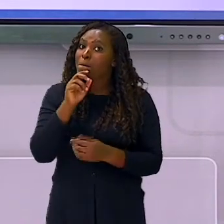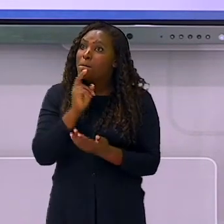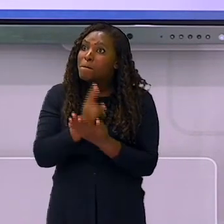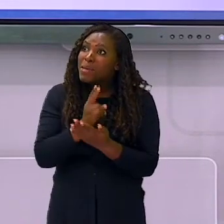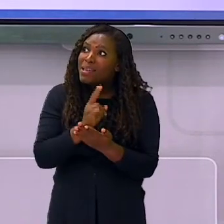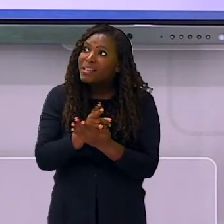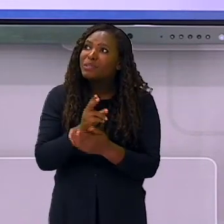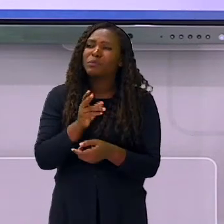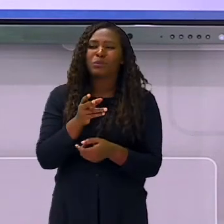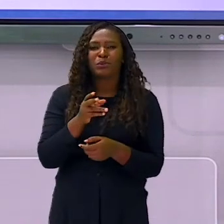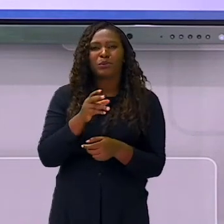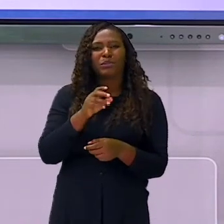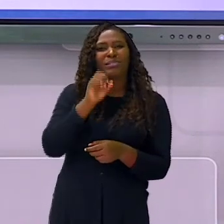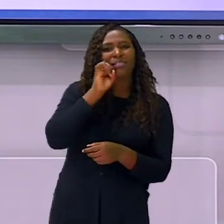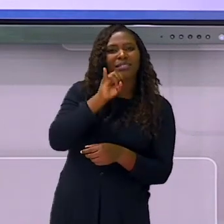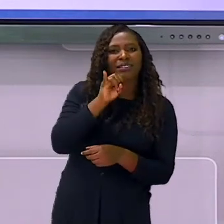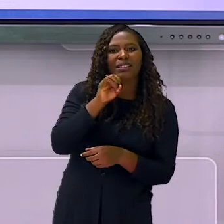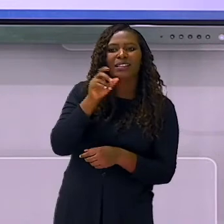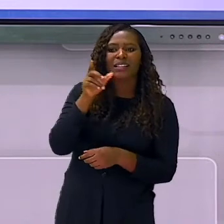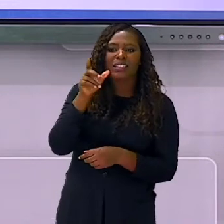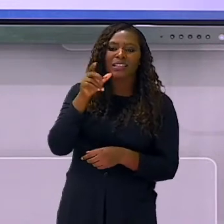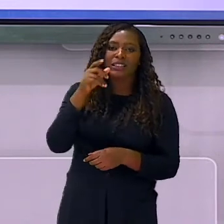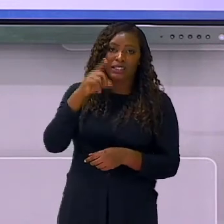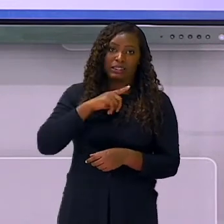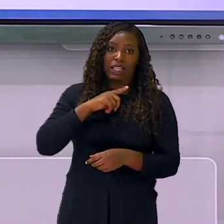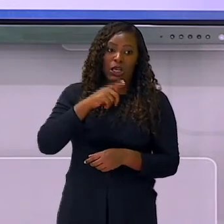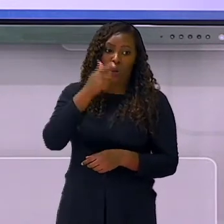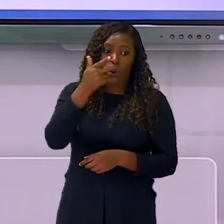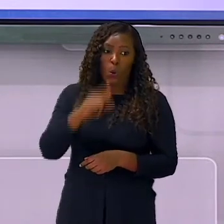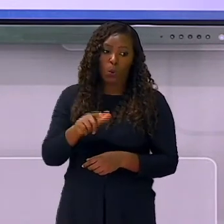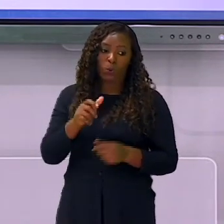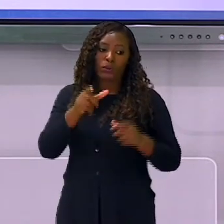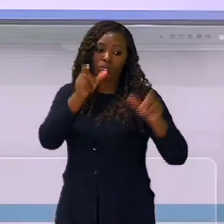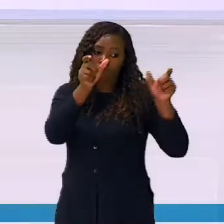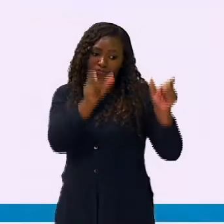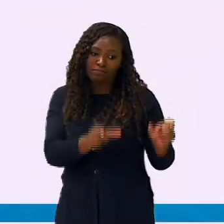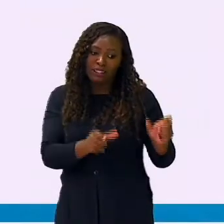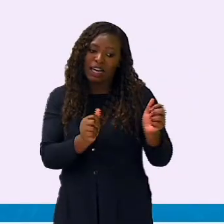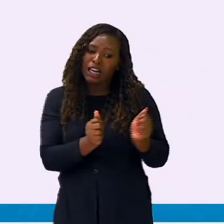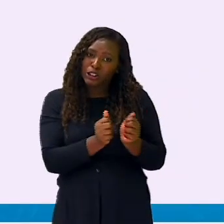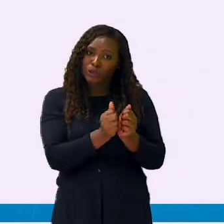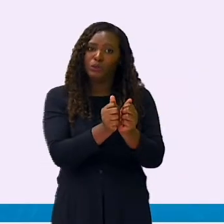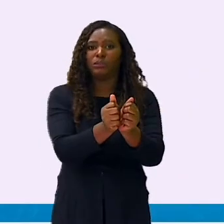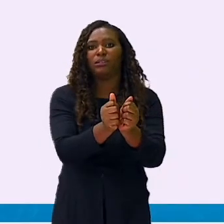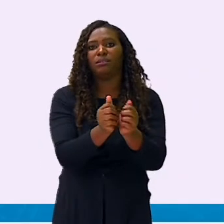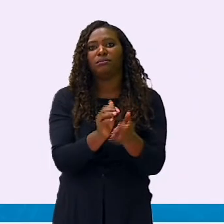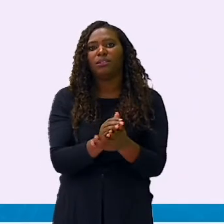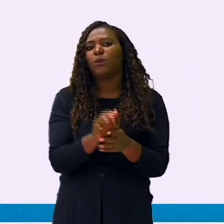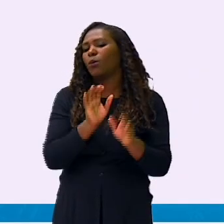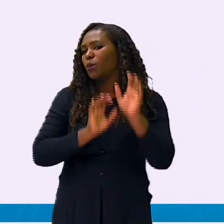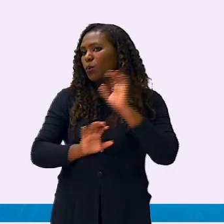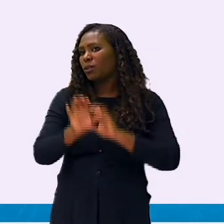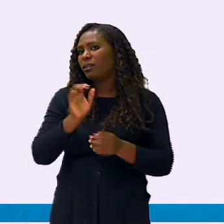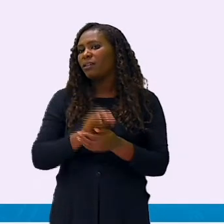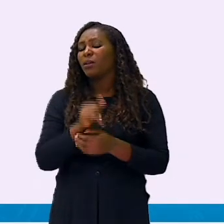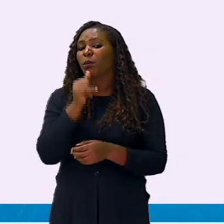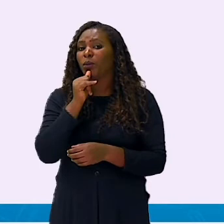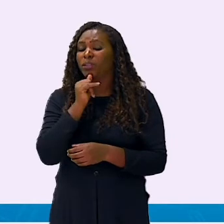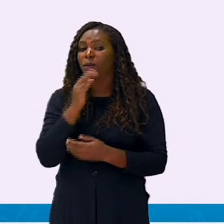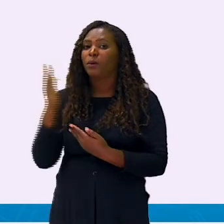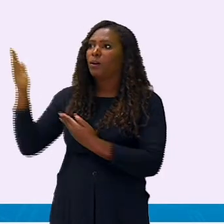no chão. E nós vemos alguns aqui, ó. Uma tampa, um esgoto sem a